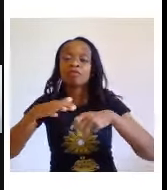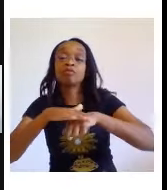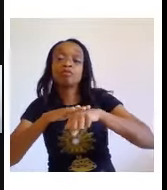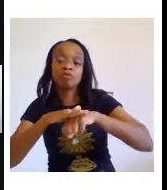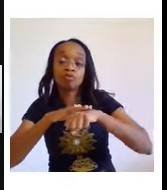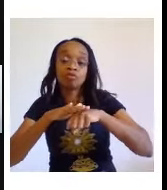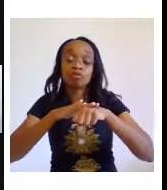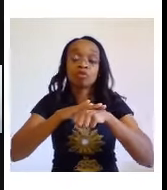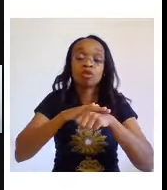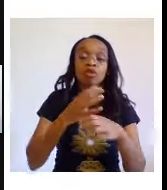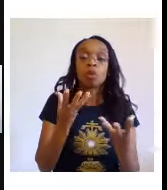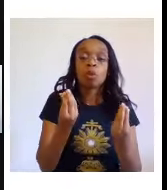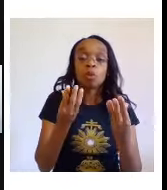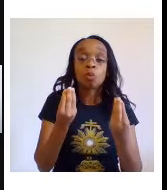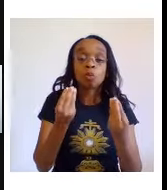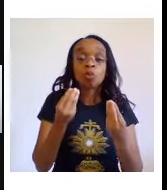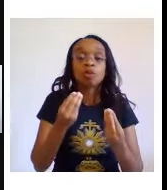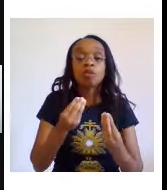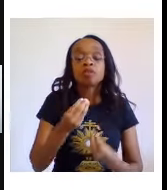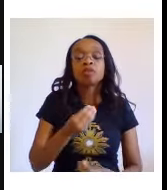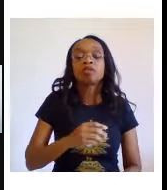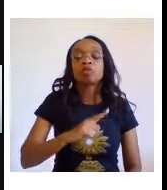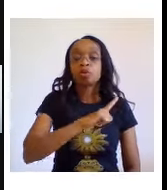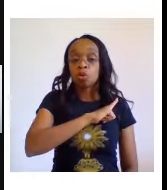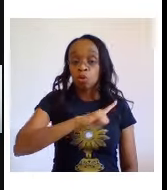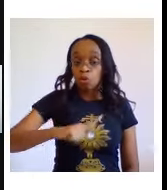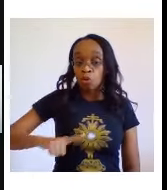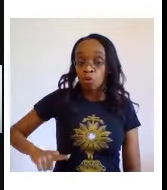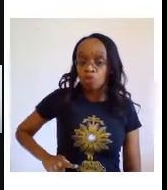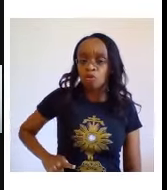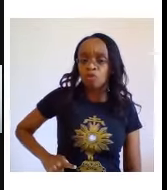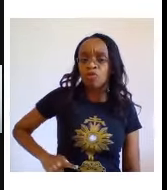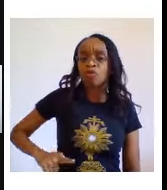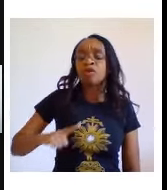que muitos governos